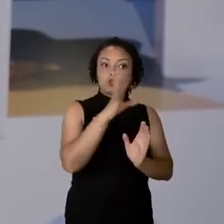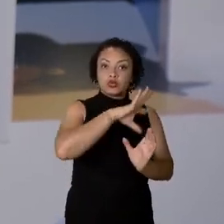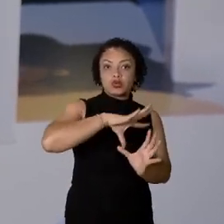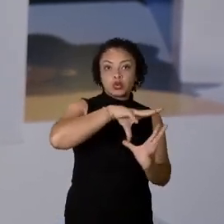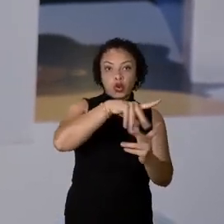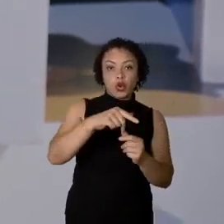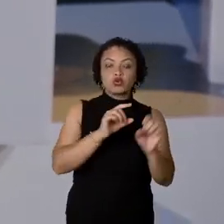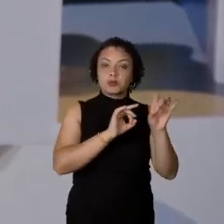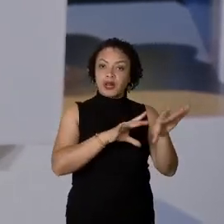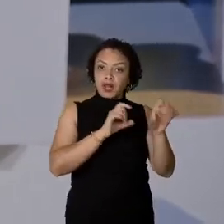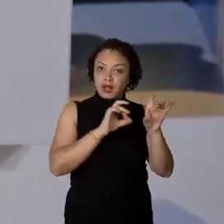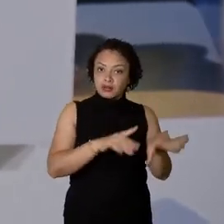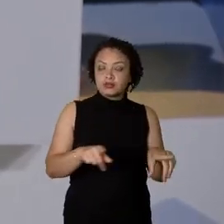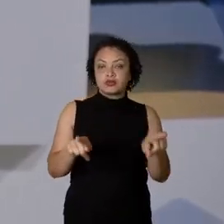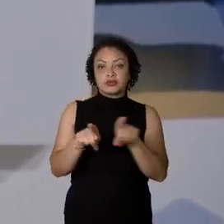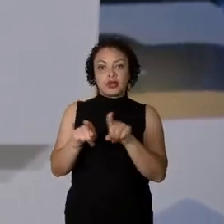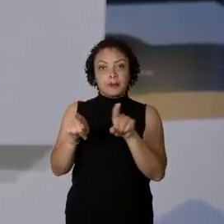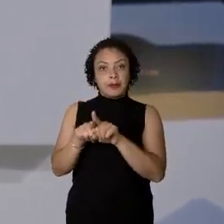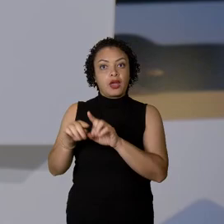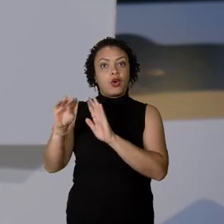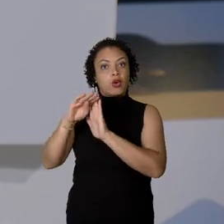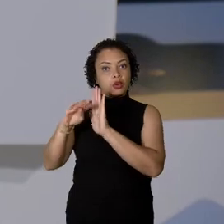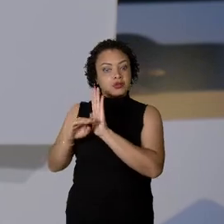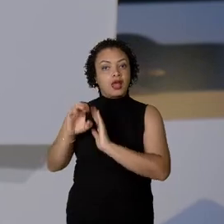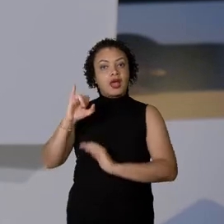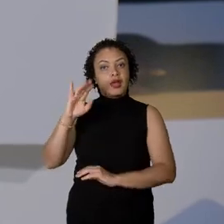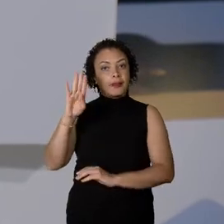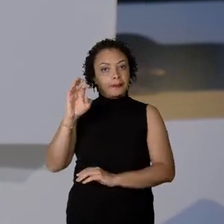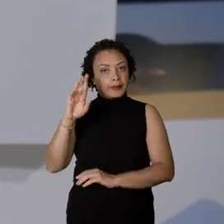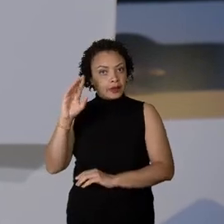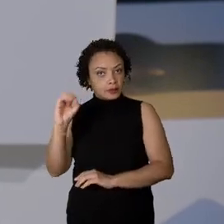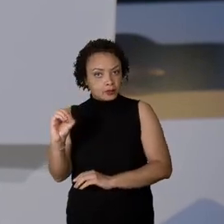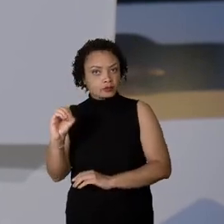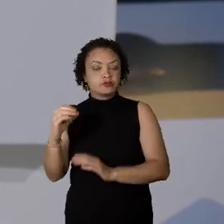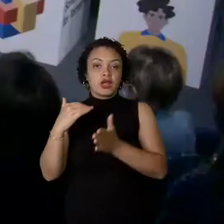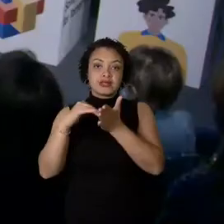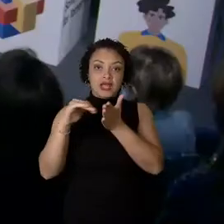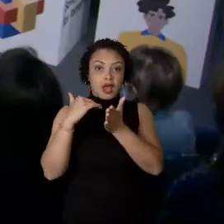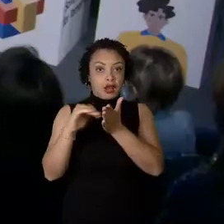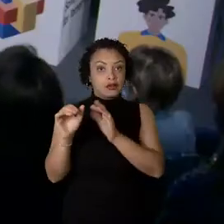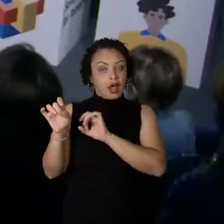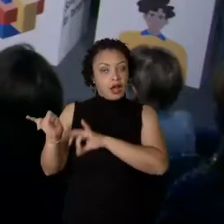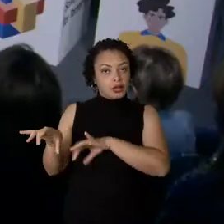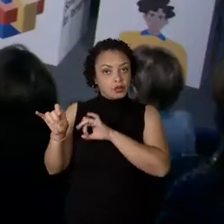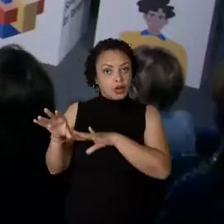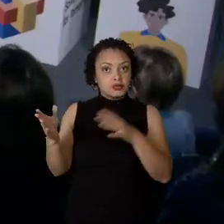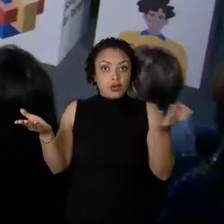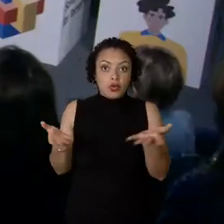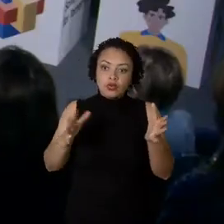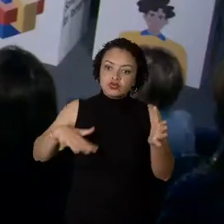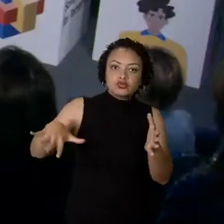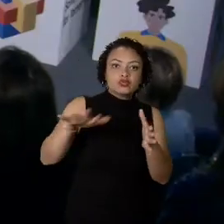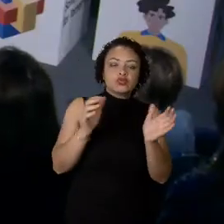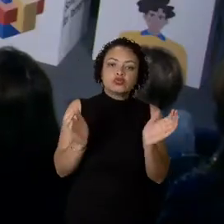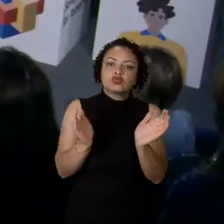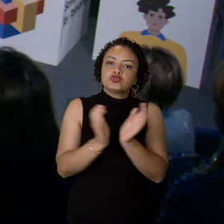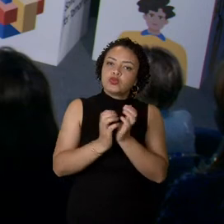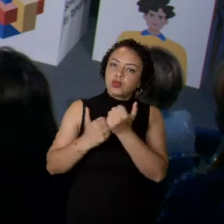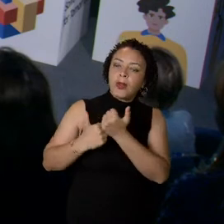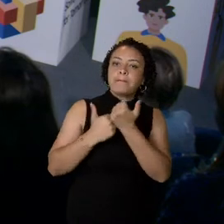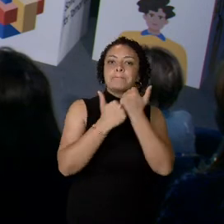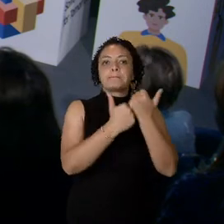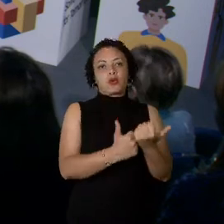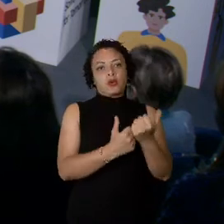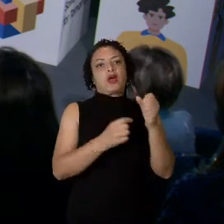Estados Ibero-Americanos, Conselho Nacional de Secretários de Educação, por estarem conosco nesse movimento em prol da